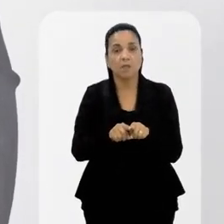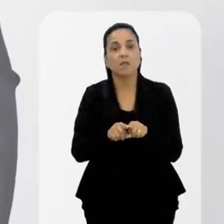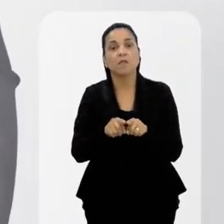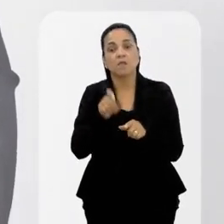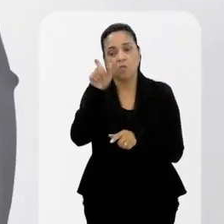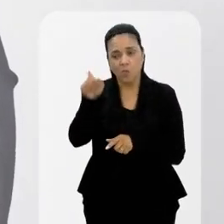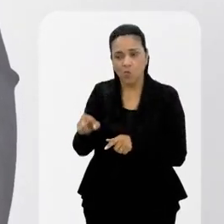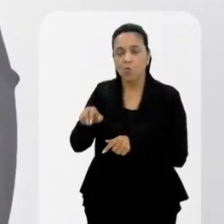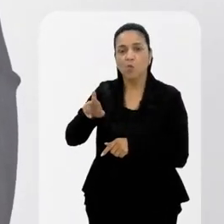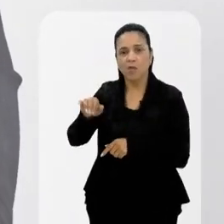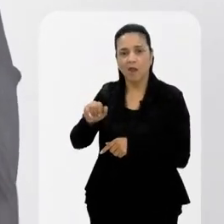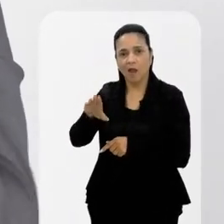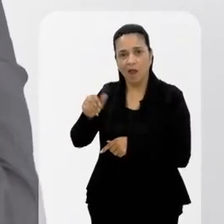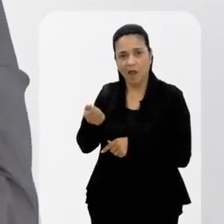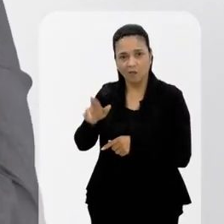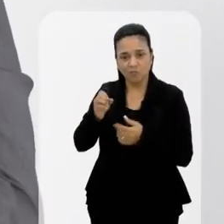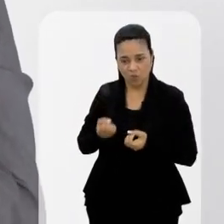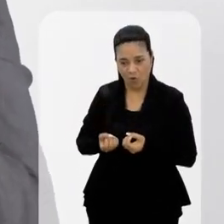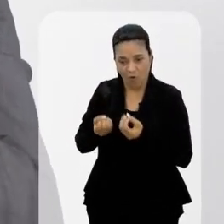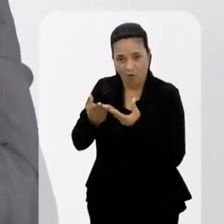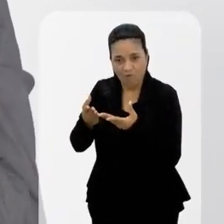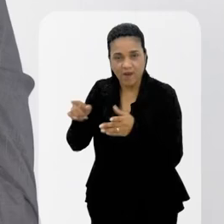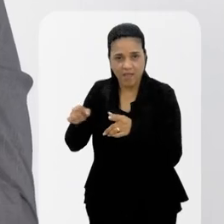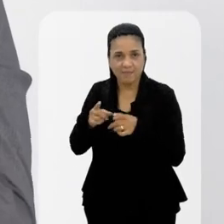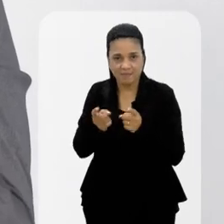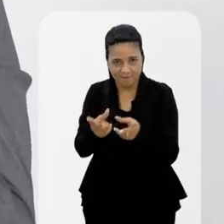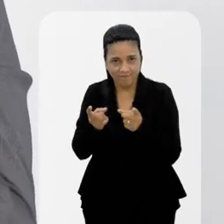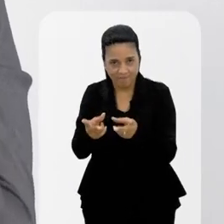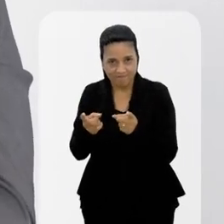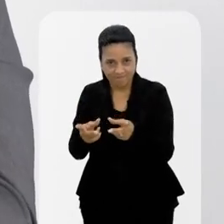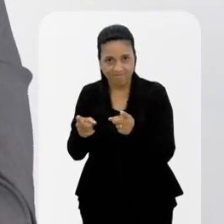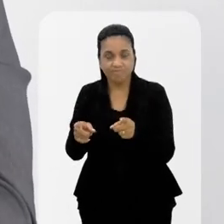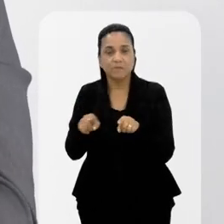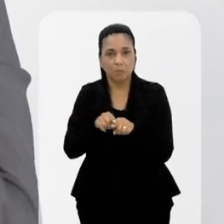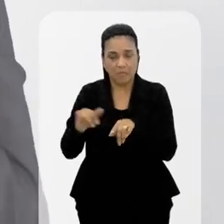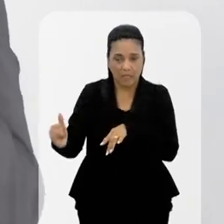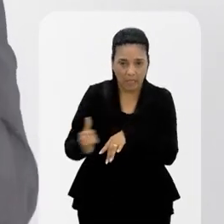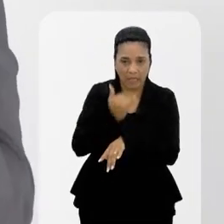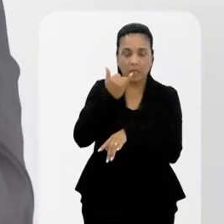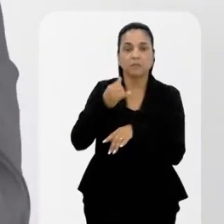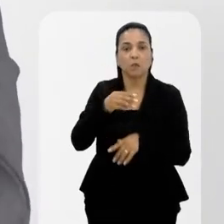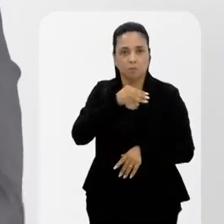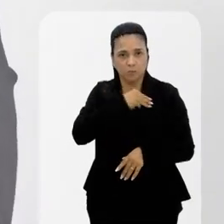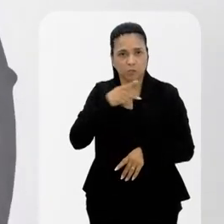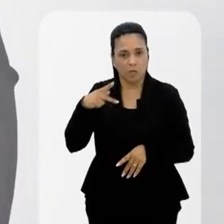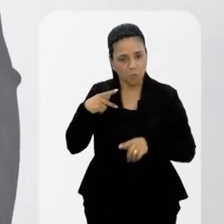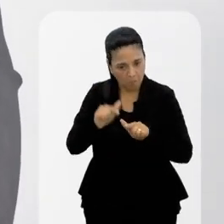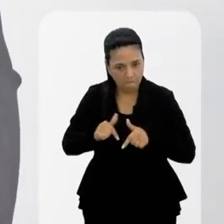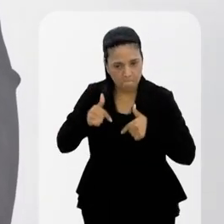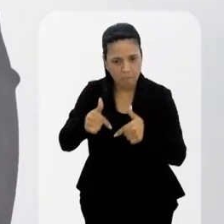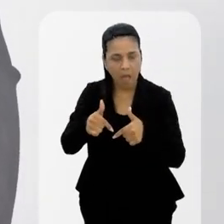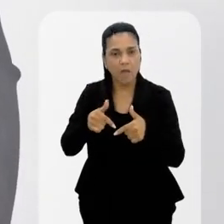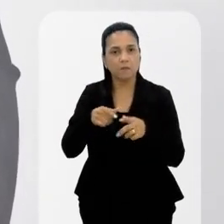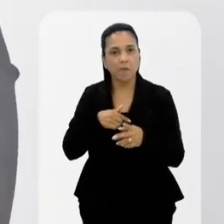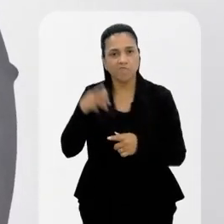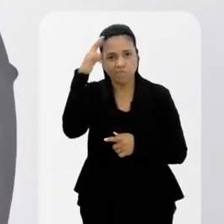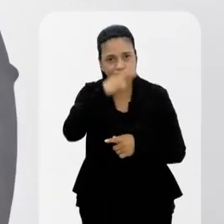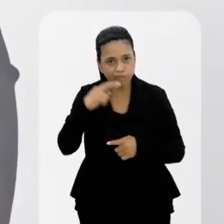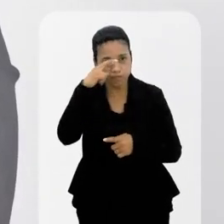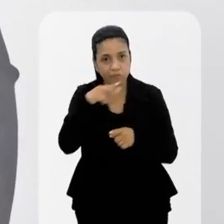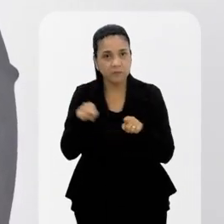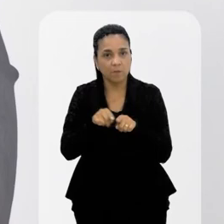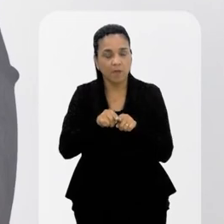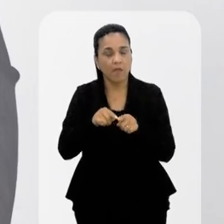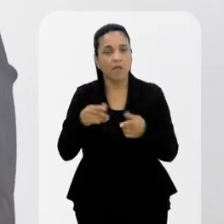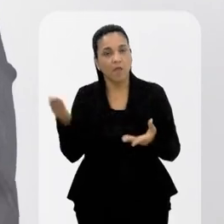que o doutor Ricardo até falou, da oferta, mas temos as publicidades enganosas. Então, o Ministério Público tem que agir com relação a esse fato. Temos,